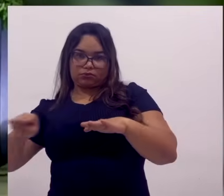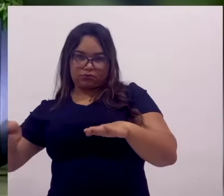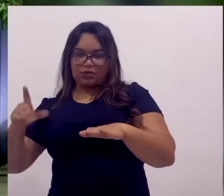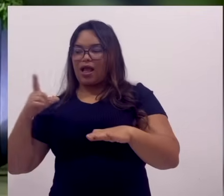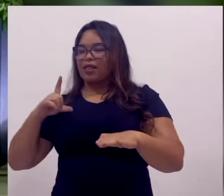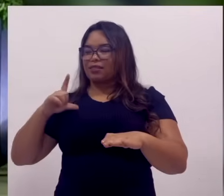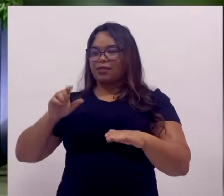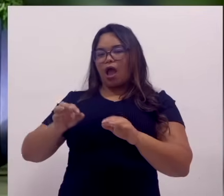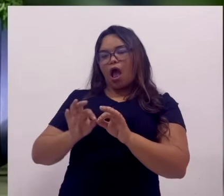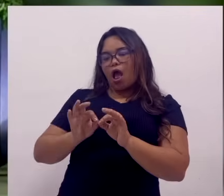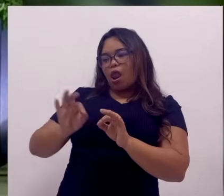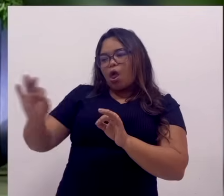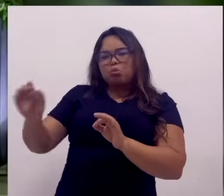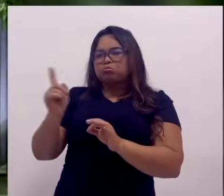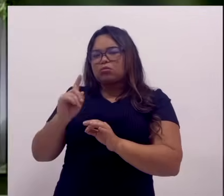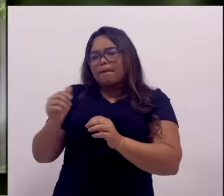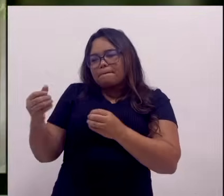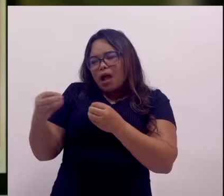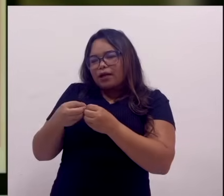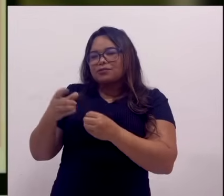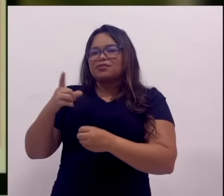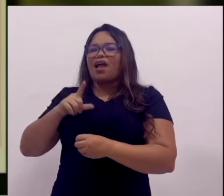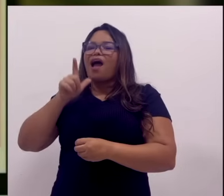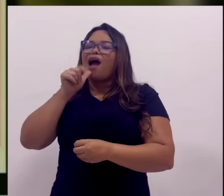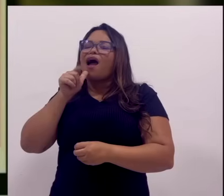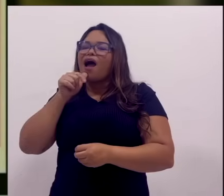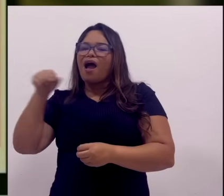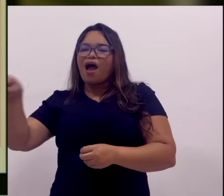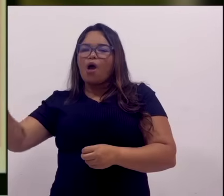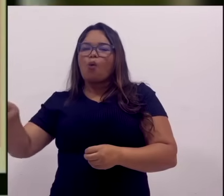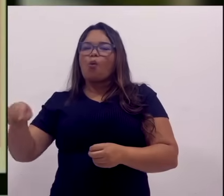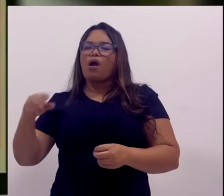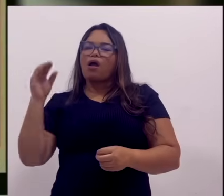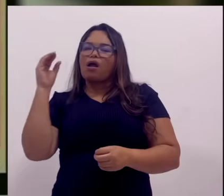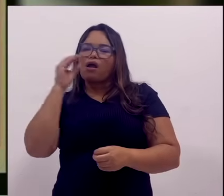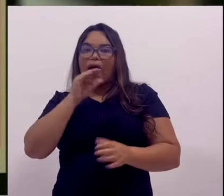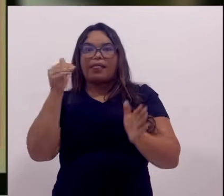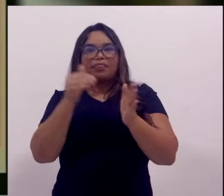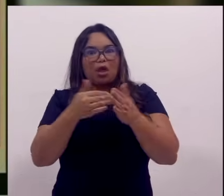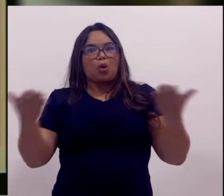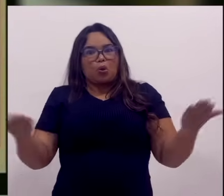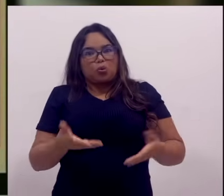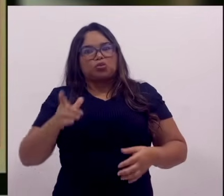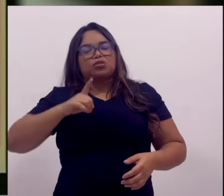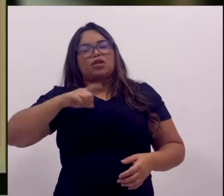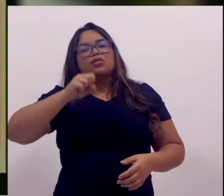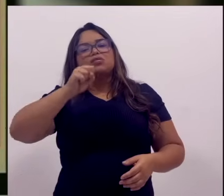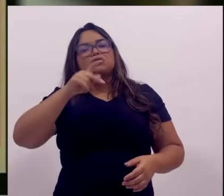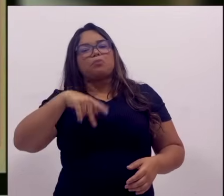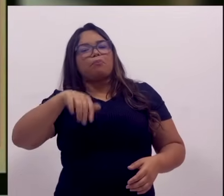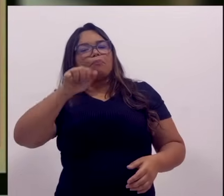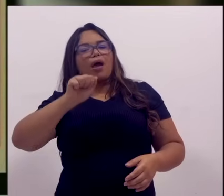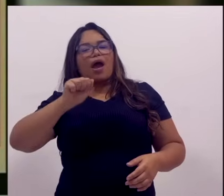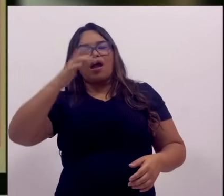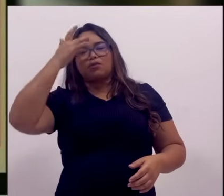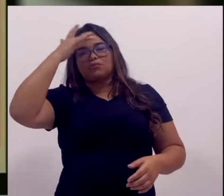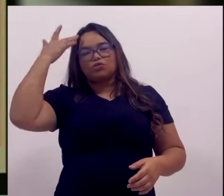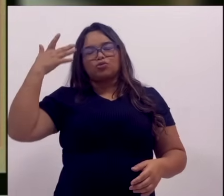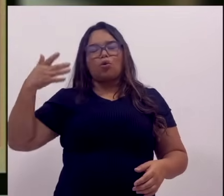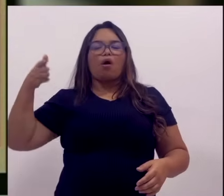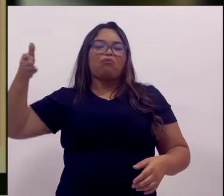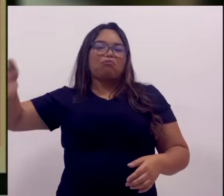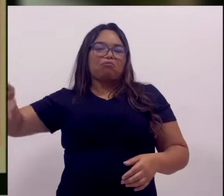Não muito longe dali estavam as verdadeiras águas termais. E mesmo hoje há ali muitos spas